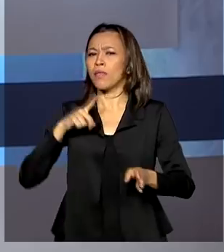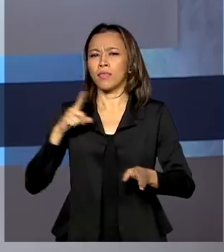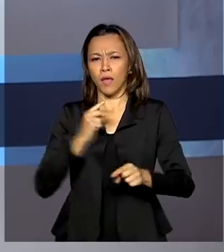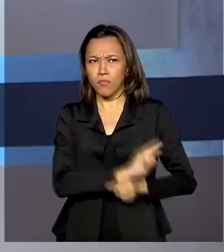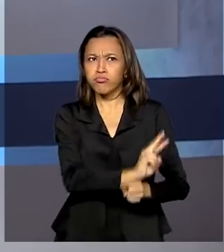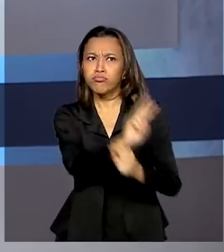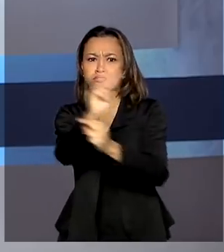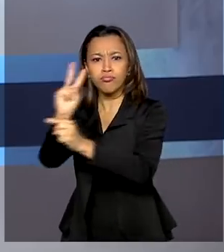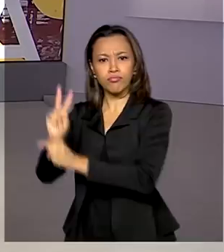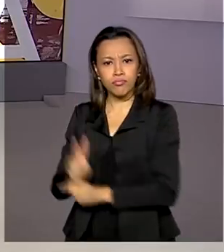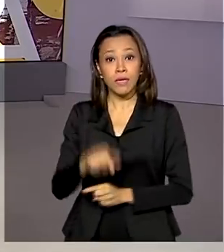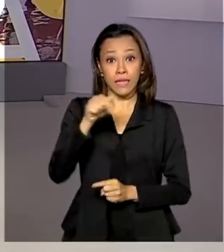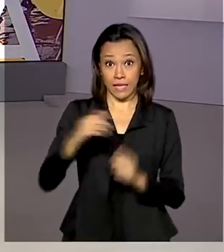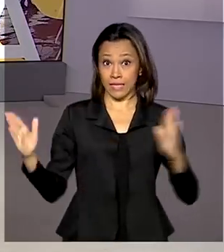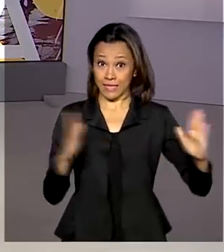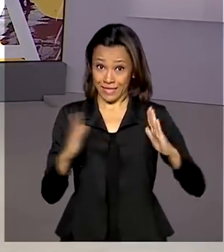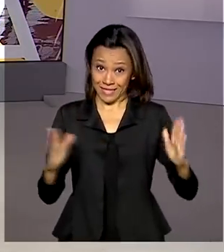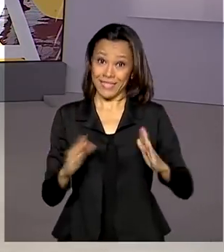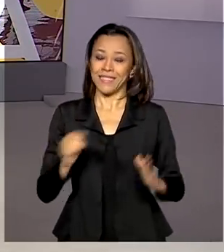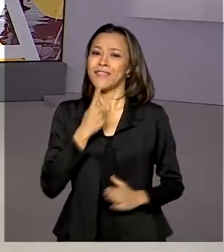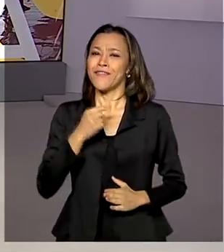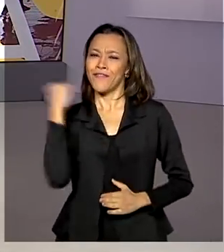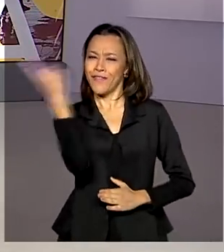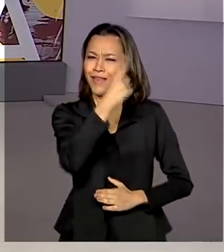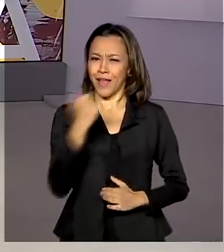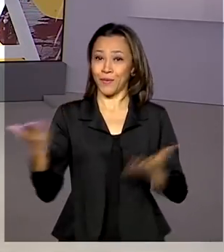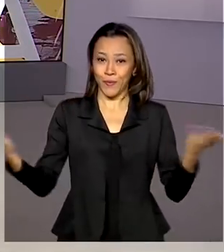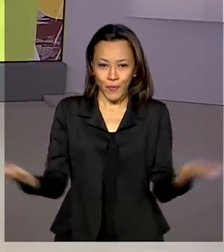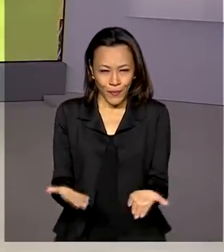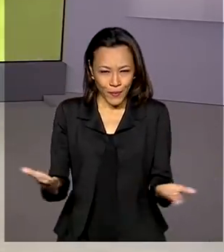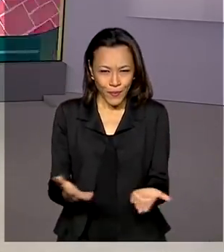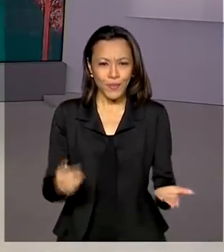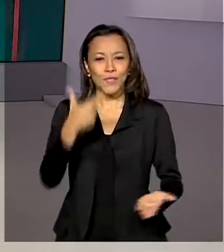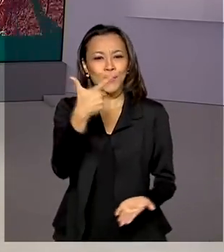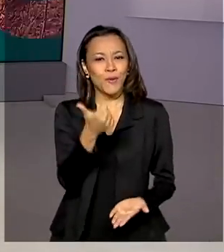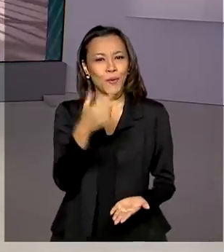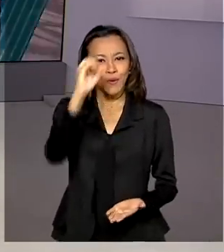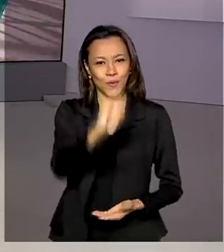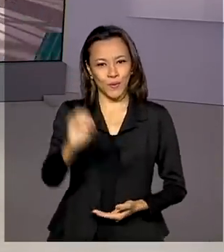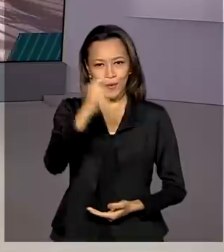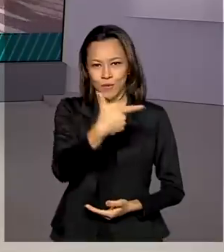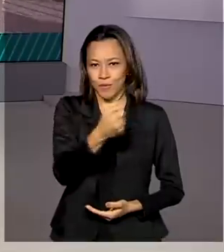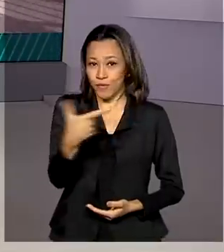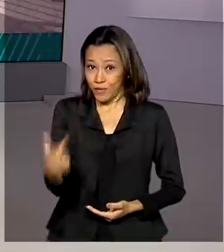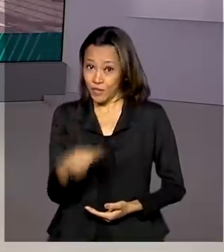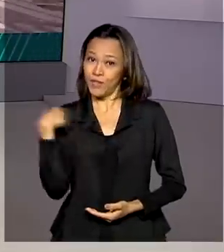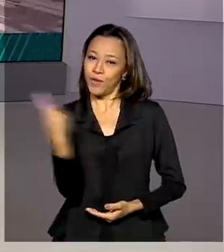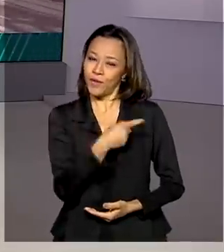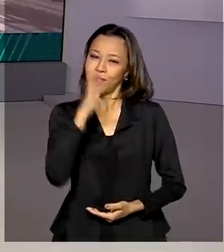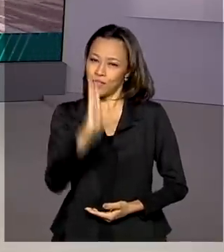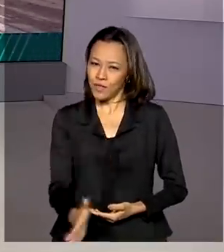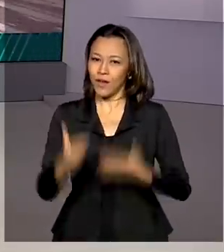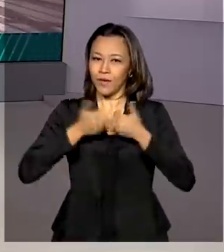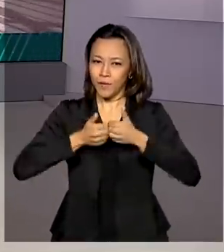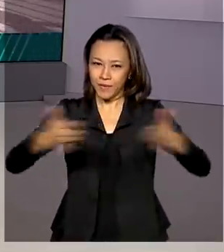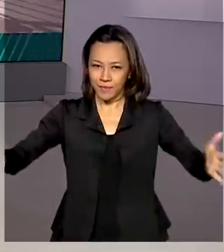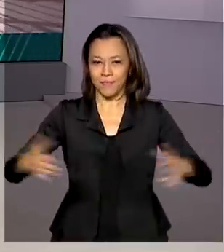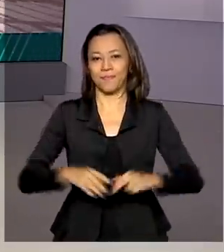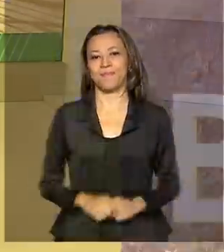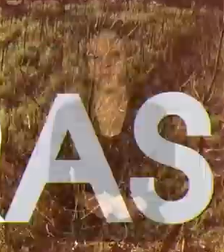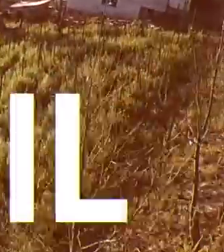feriado prolongado. Hoje é segunda-feira, 12 de outubro de 2020. O Brasil em Dia já está no ar.